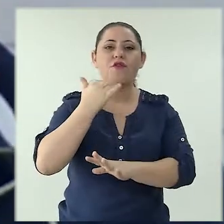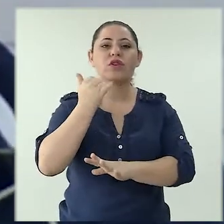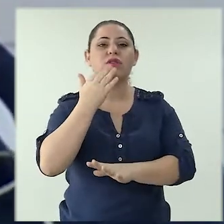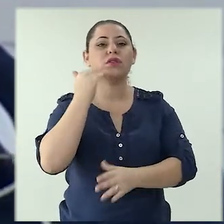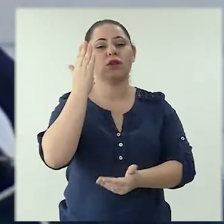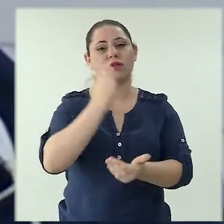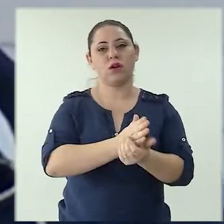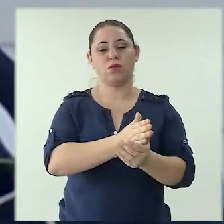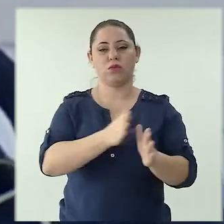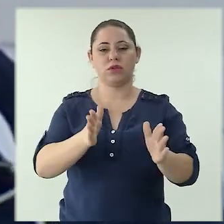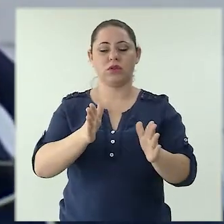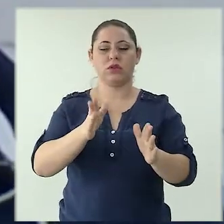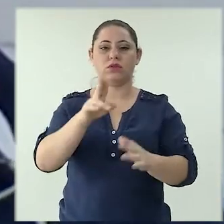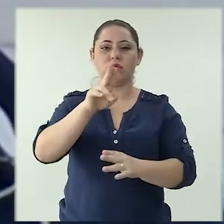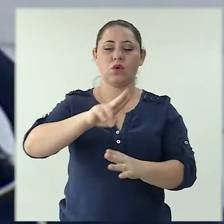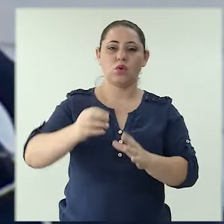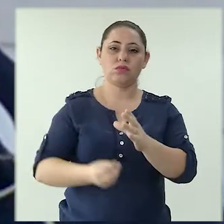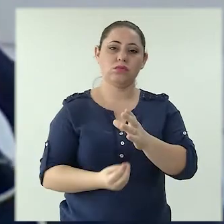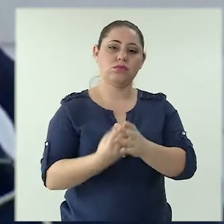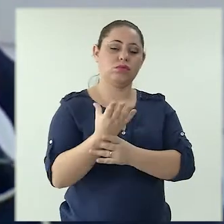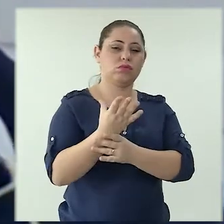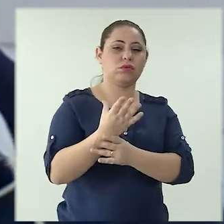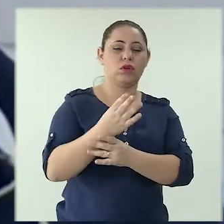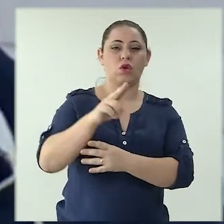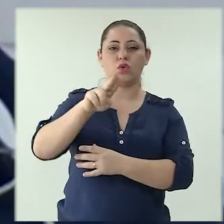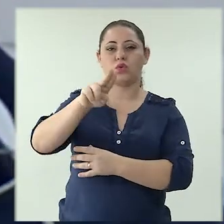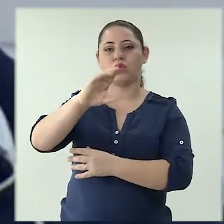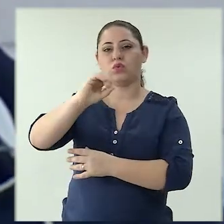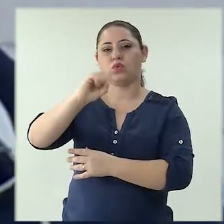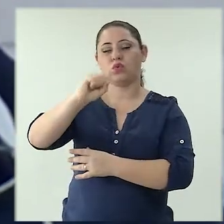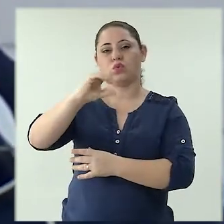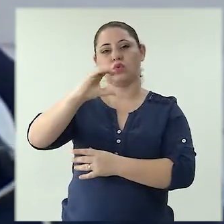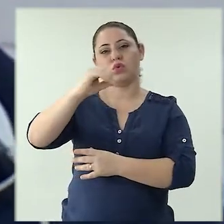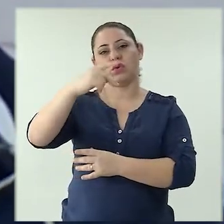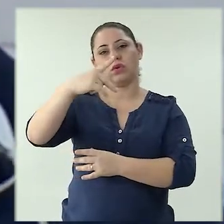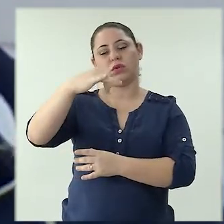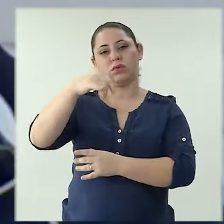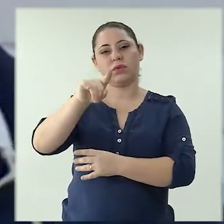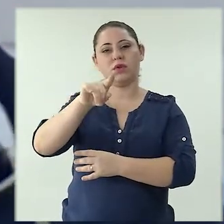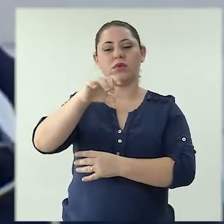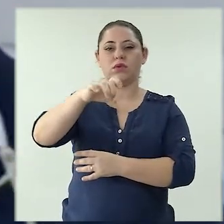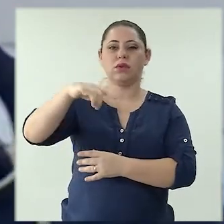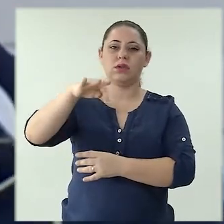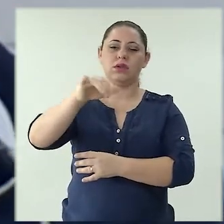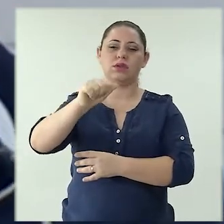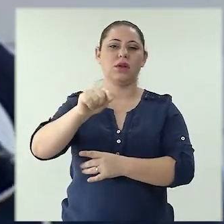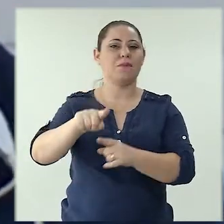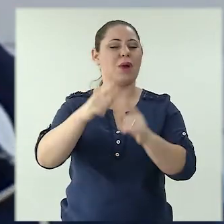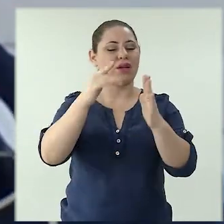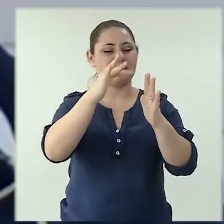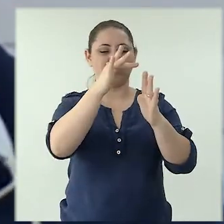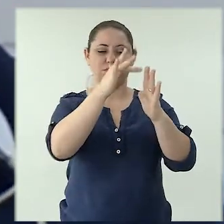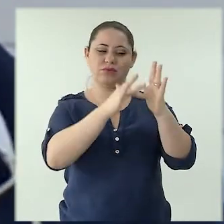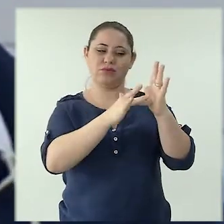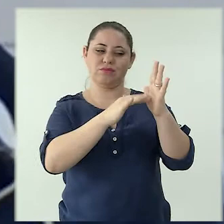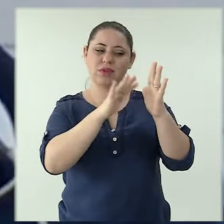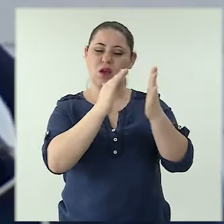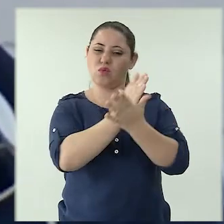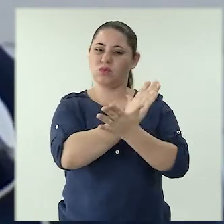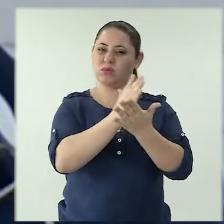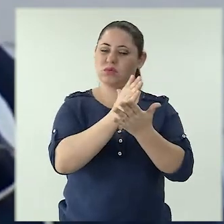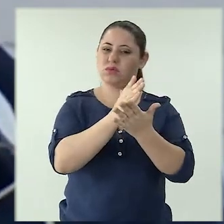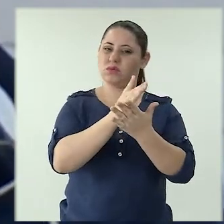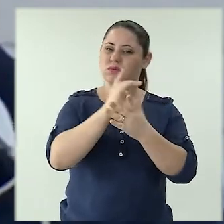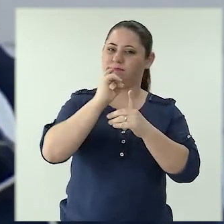Então, cria-se essa figura do usucapião extrajudicial, só que ele tem alguns pontos que causavam preocupação e